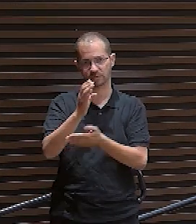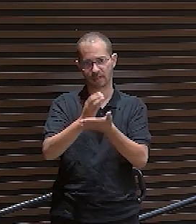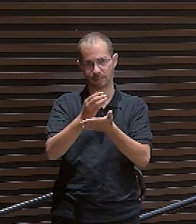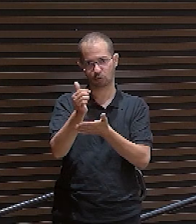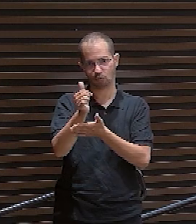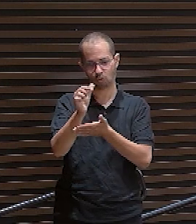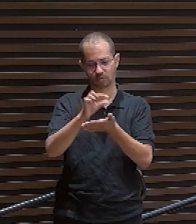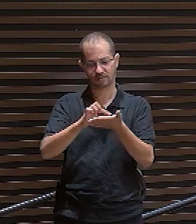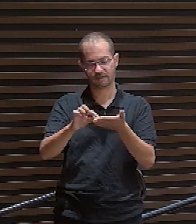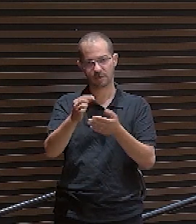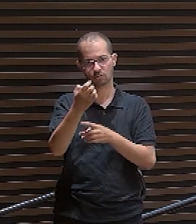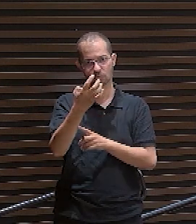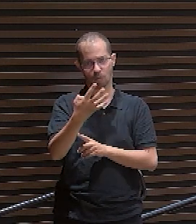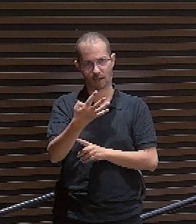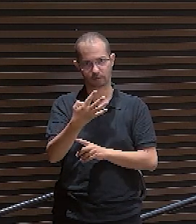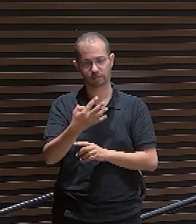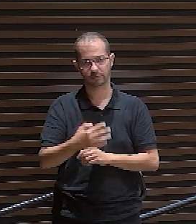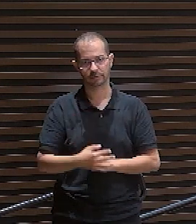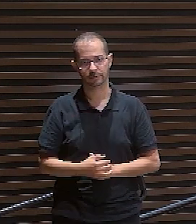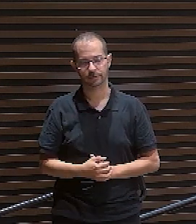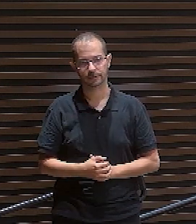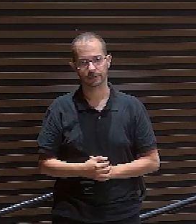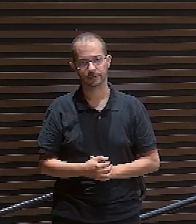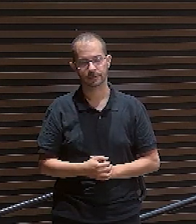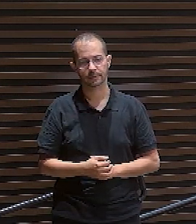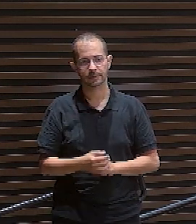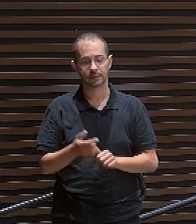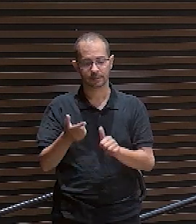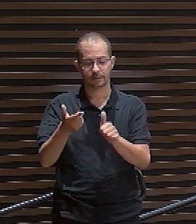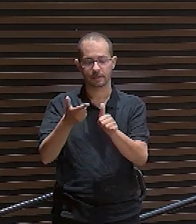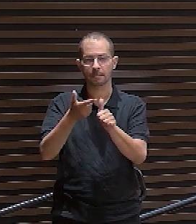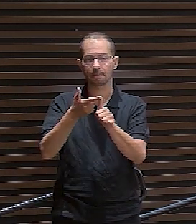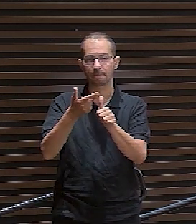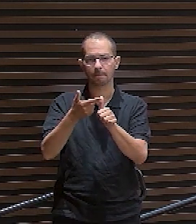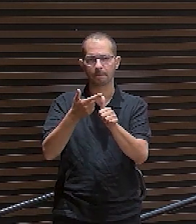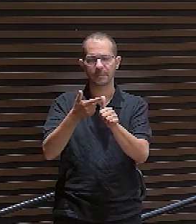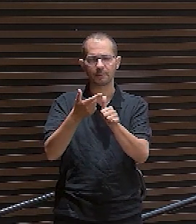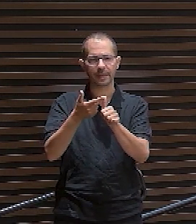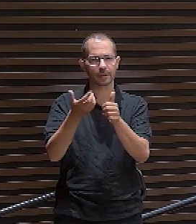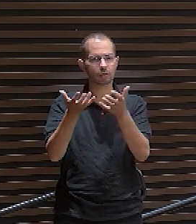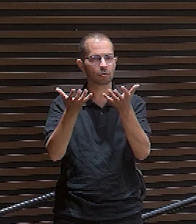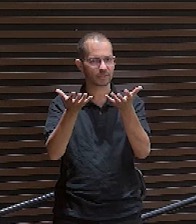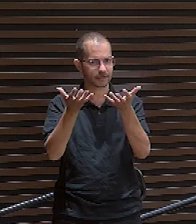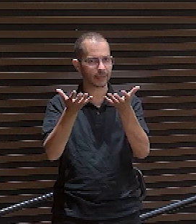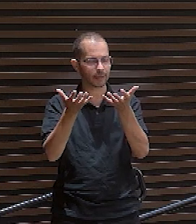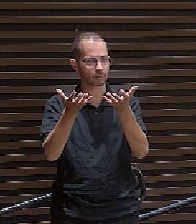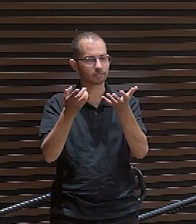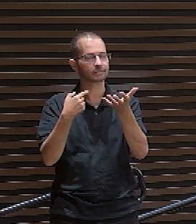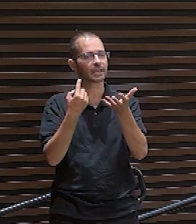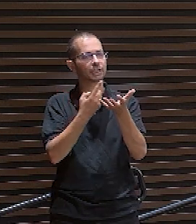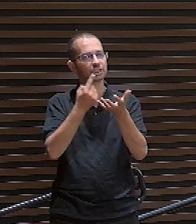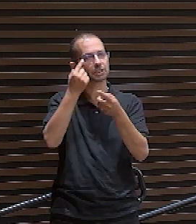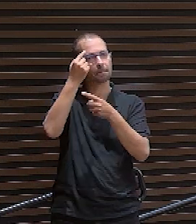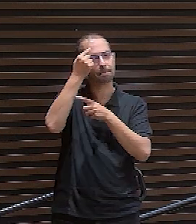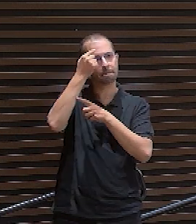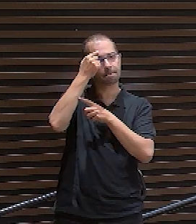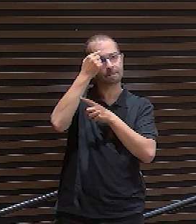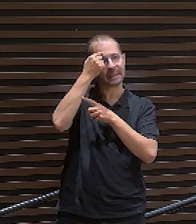4. Primeiro que eu queria falar um pouquinho sobre o perigo do formalismo e